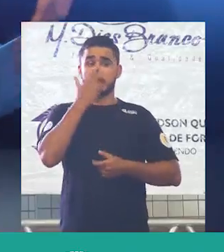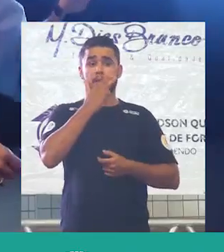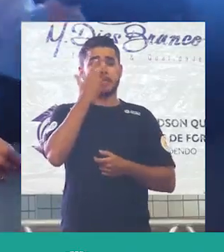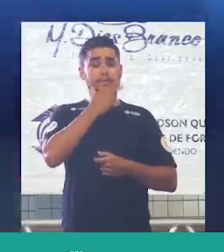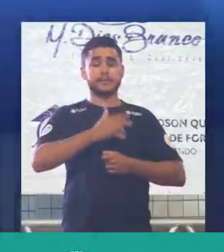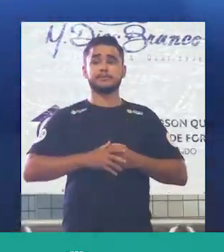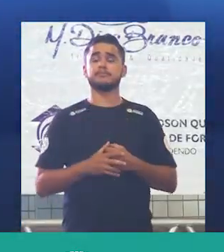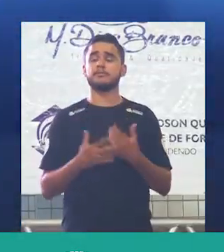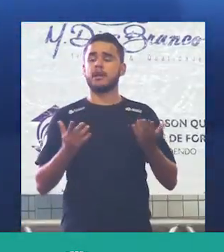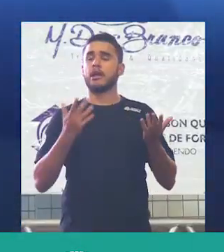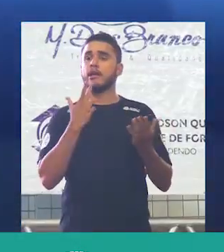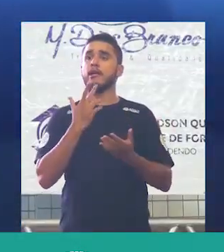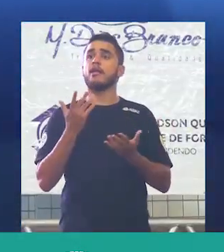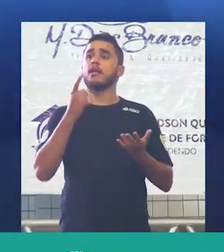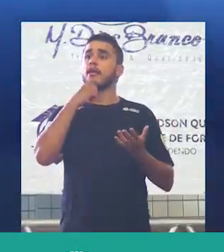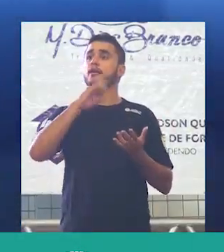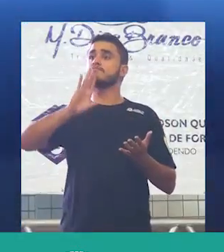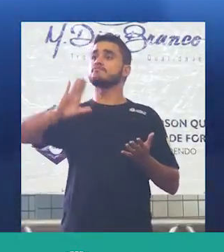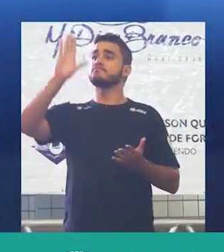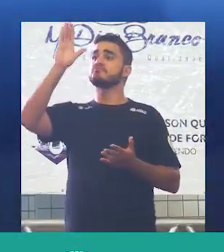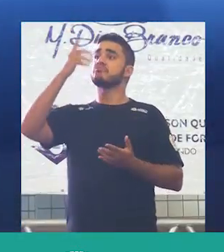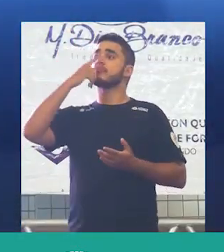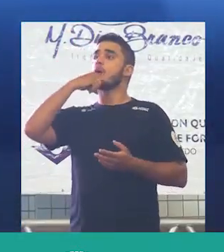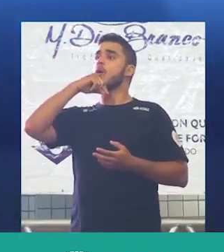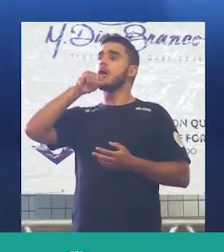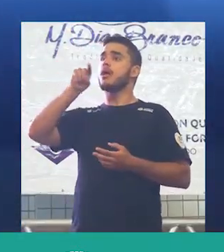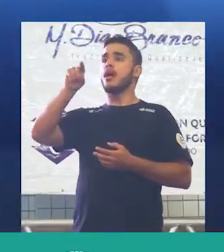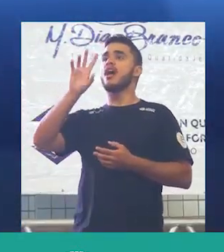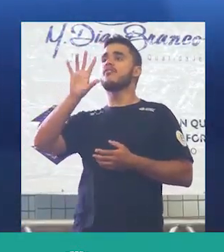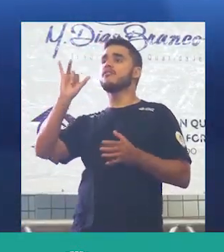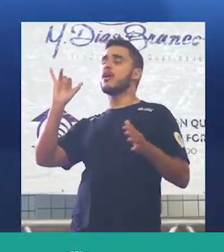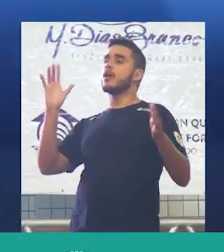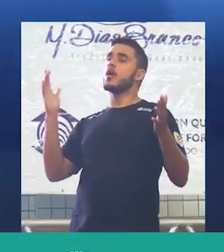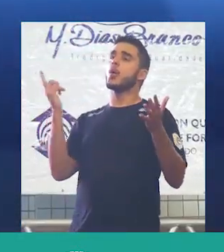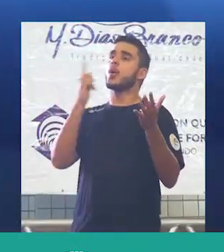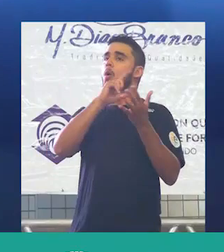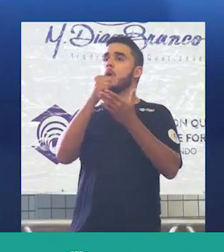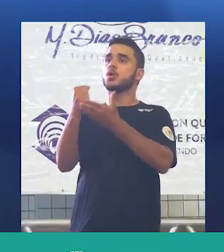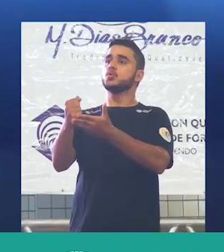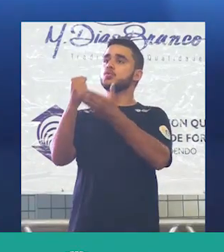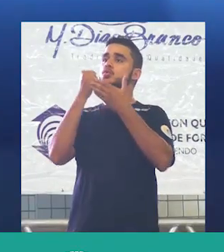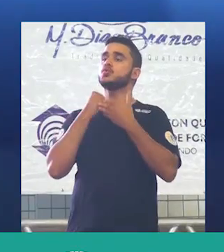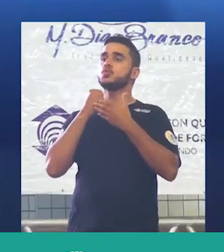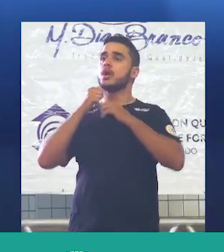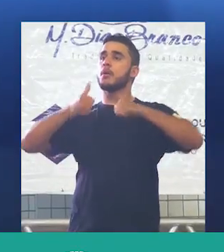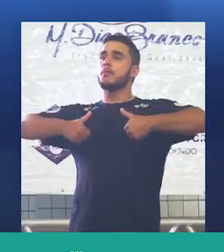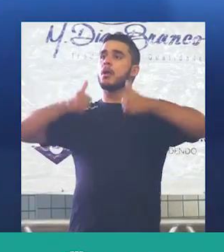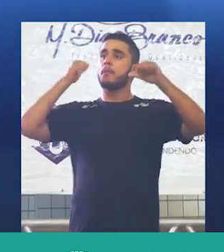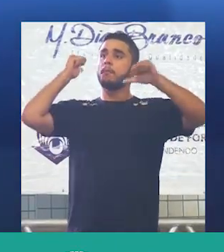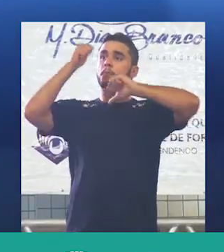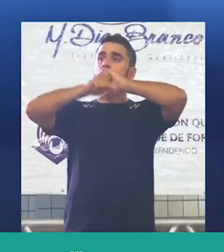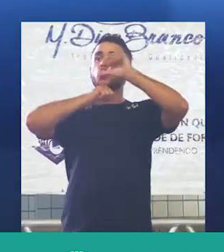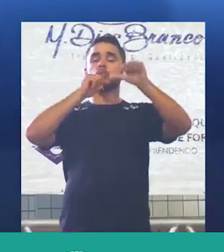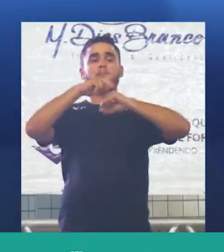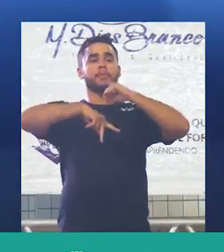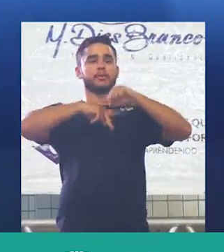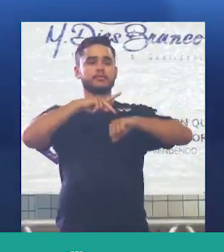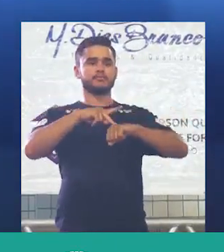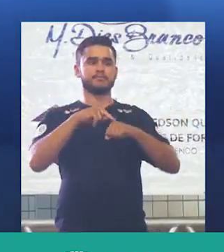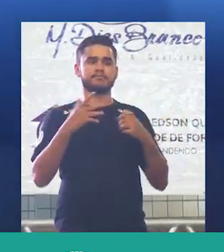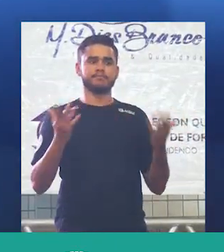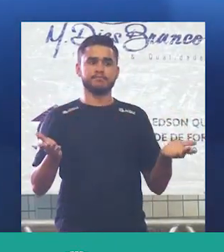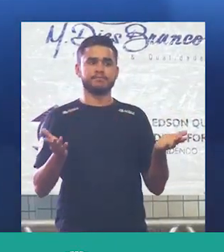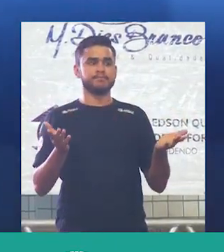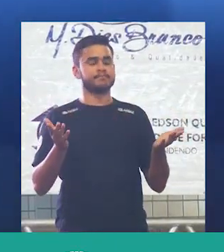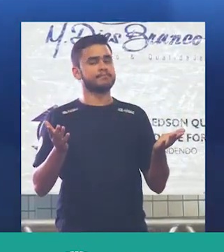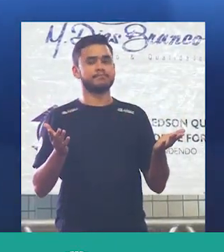Por enquanto fica o povo esperando os salvadores da pátria, que vão chegar com a salvação nacional. Como